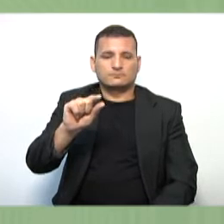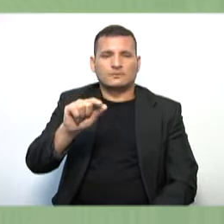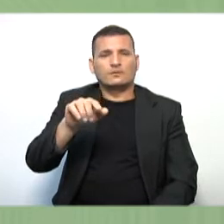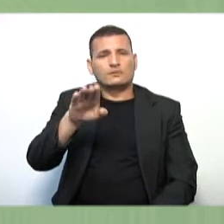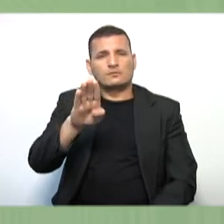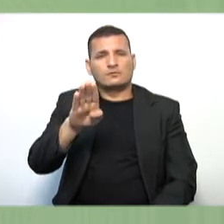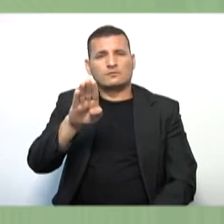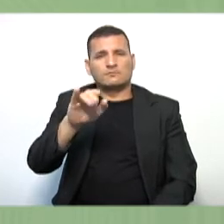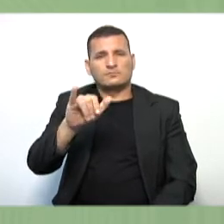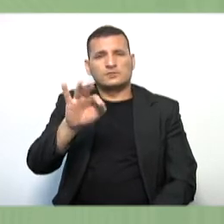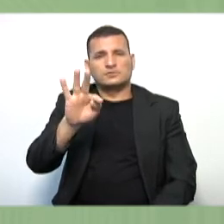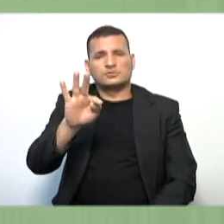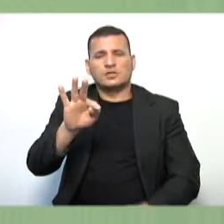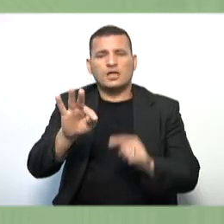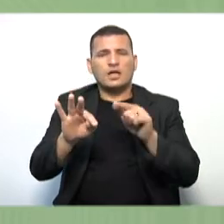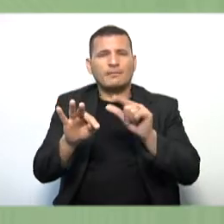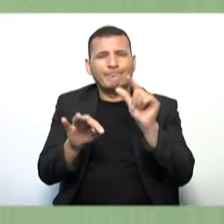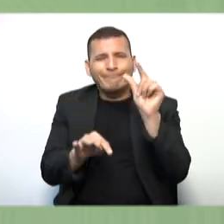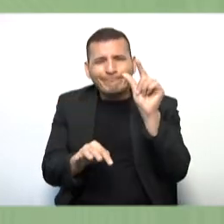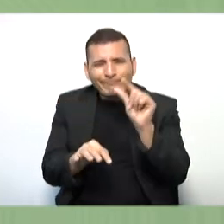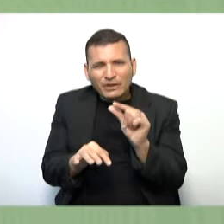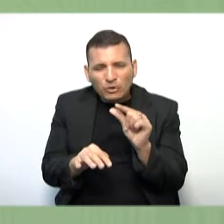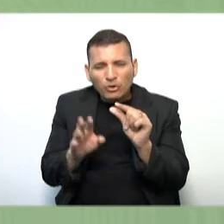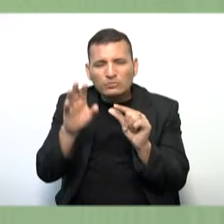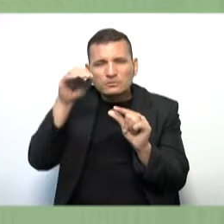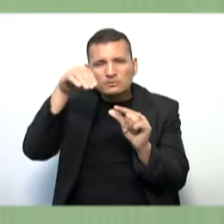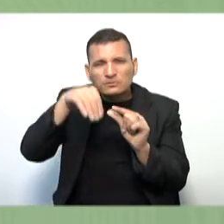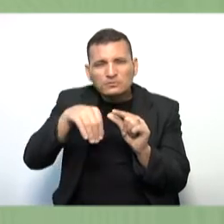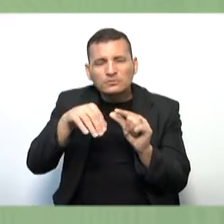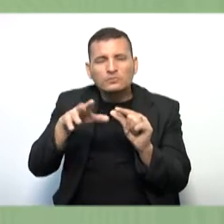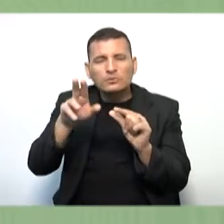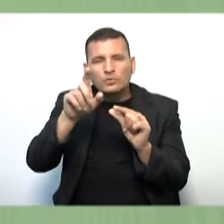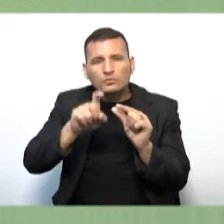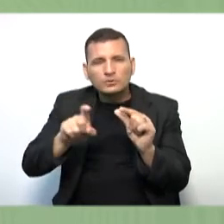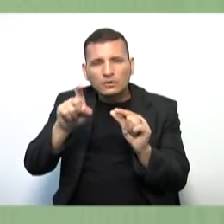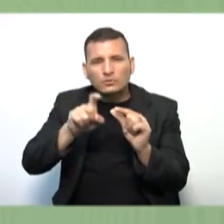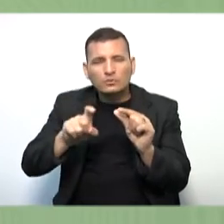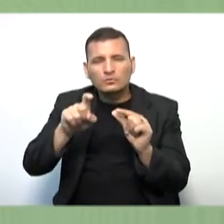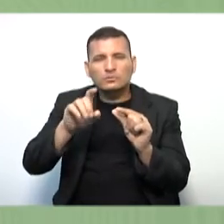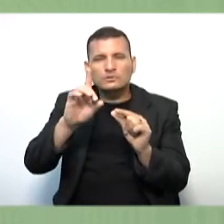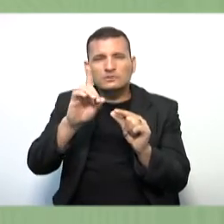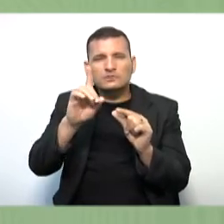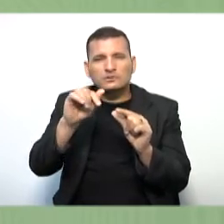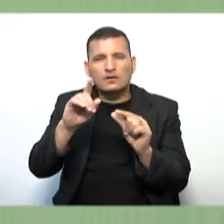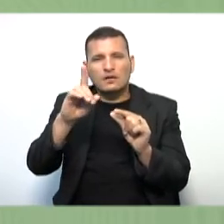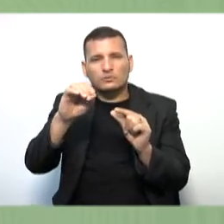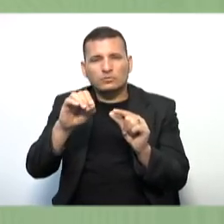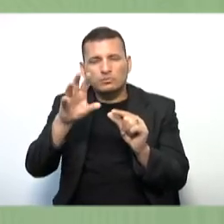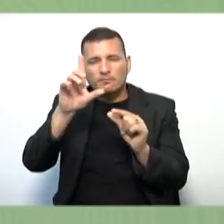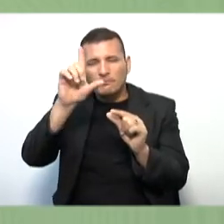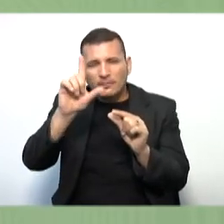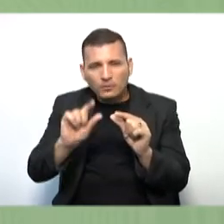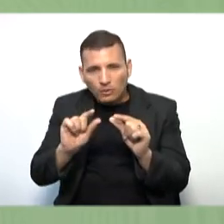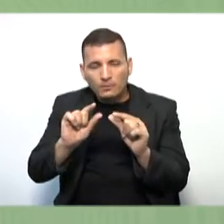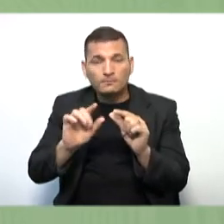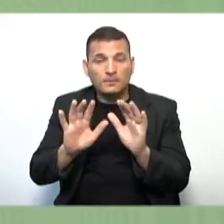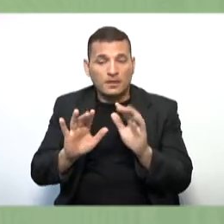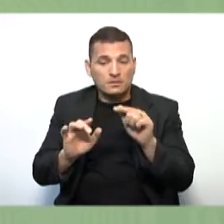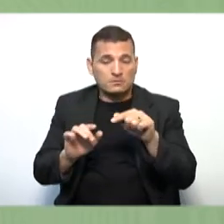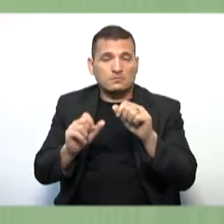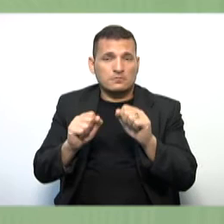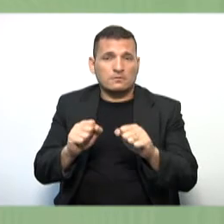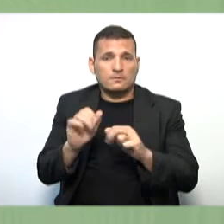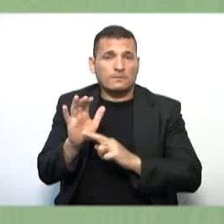de fragmento de dado, ok? Ele não é considerado um dado completo. Por outro lado, ele pode